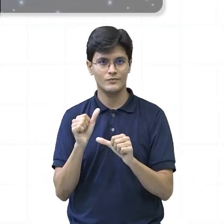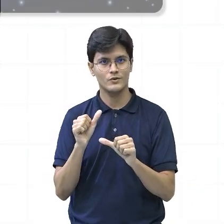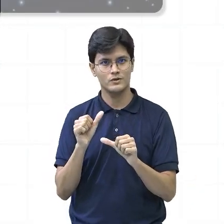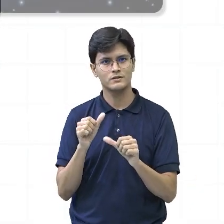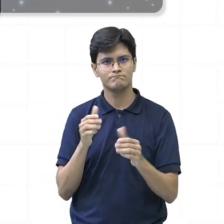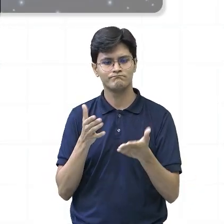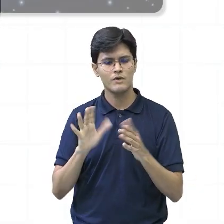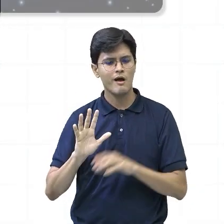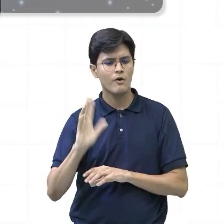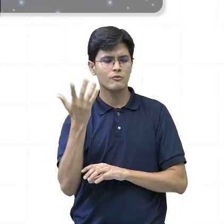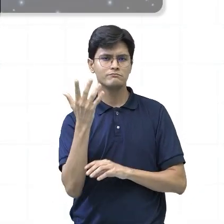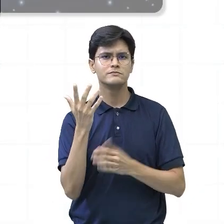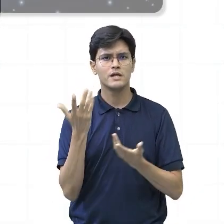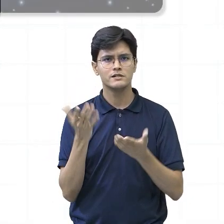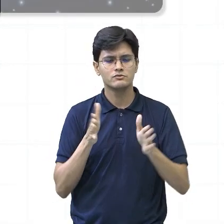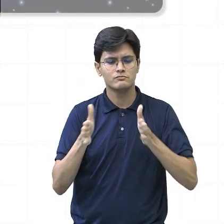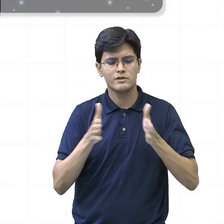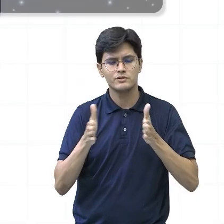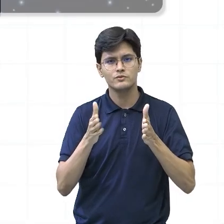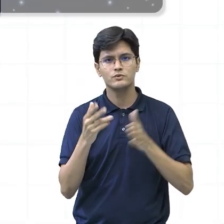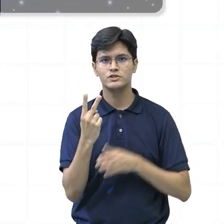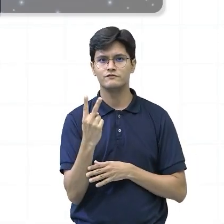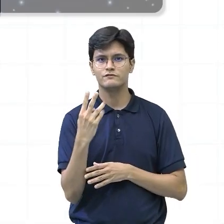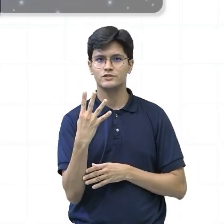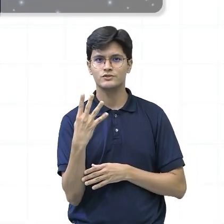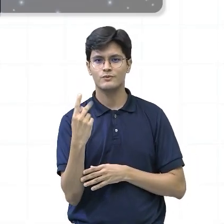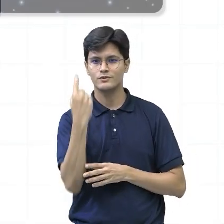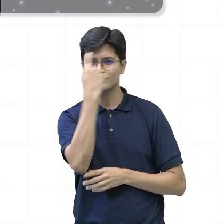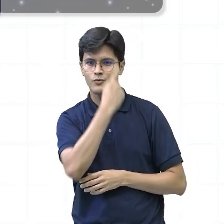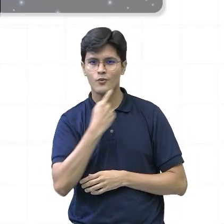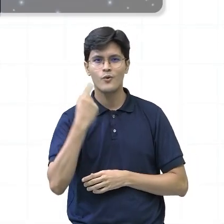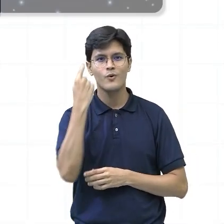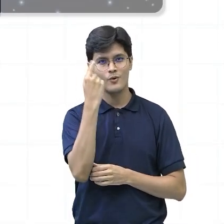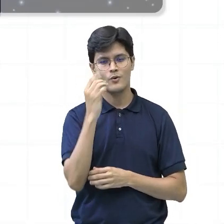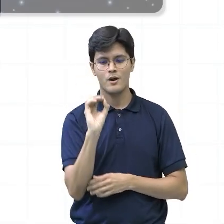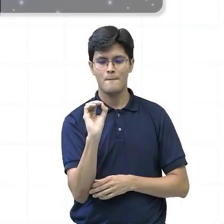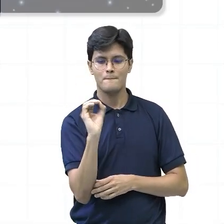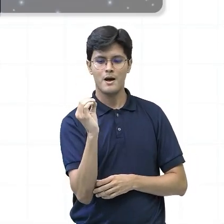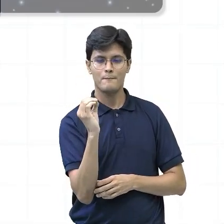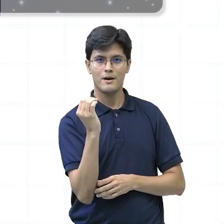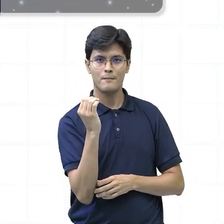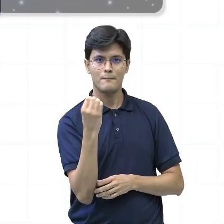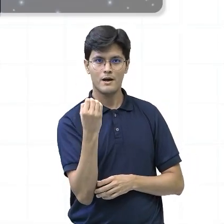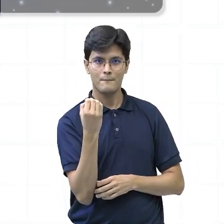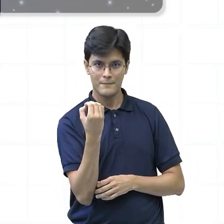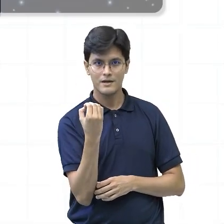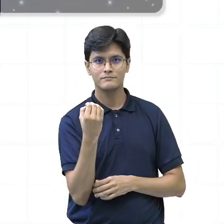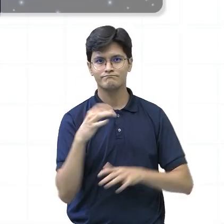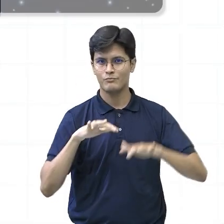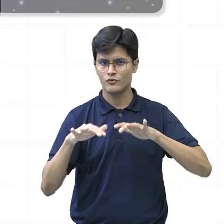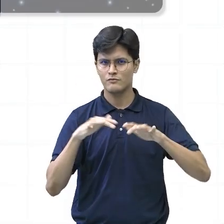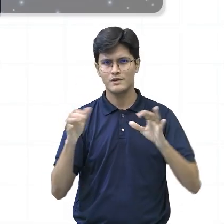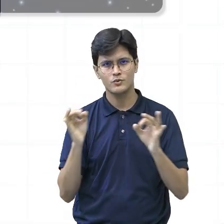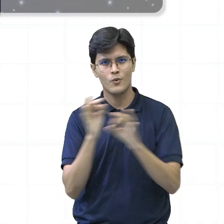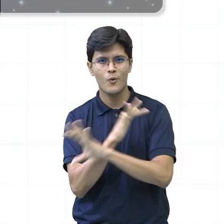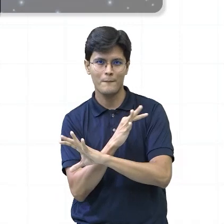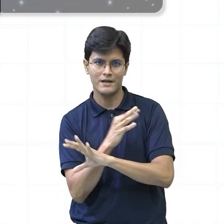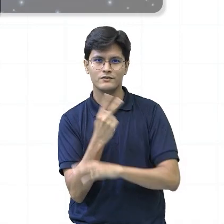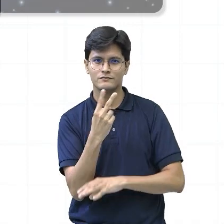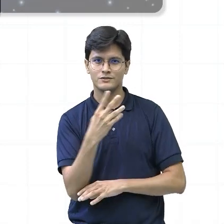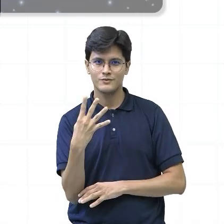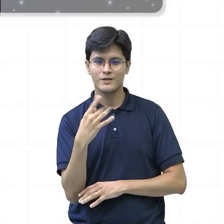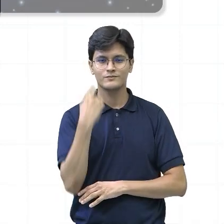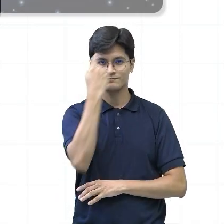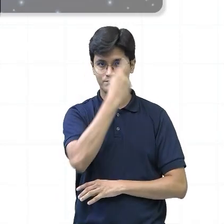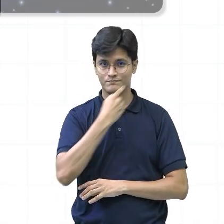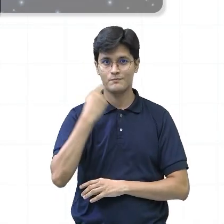horas aproximadamente, que é o tempo que a Terra leva para fazer essa volta ao redor do próprio eixo, tá certo?